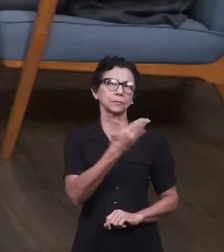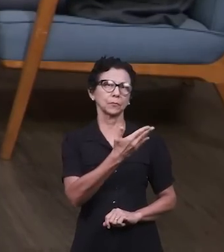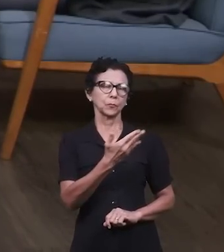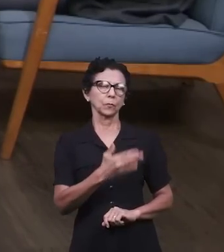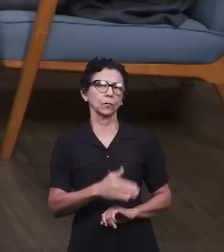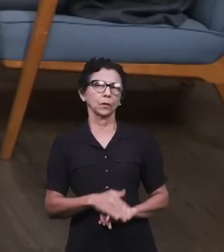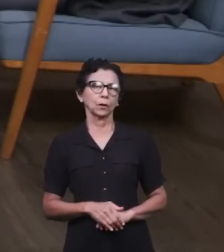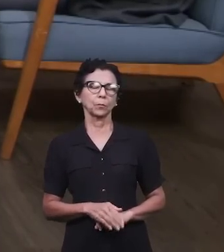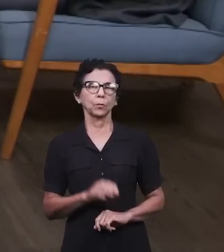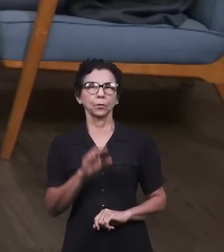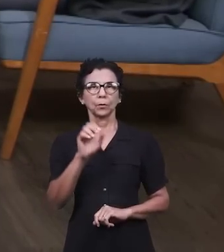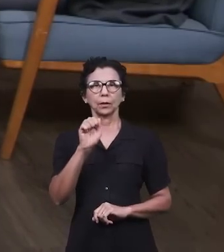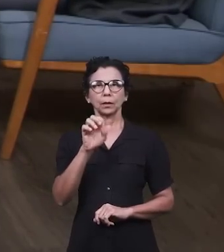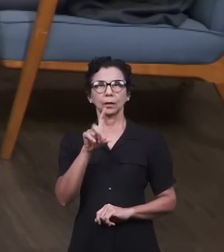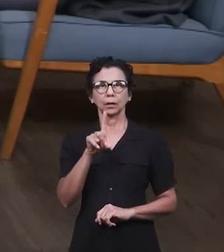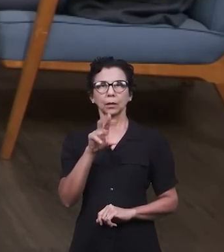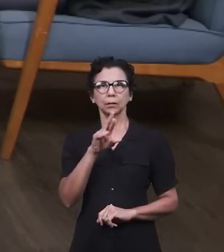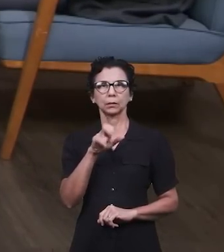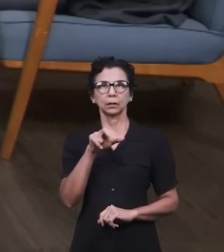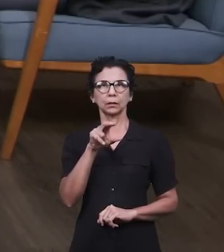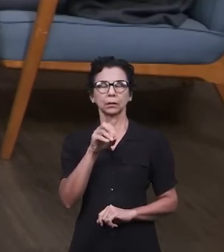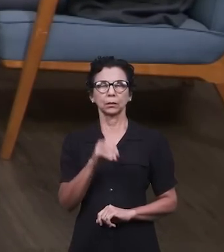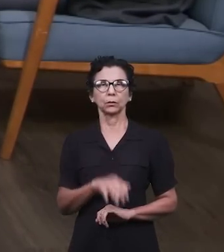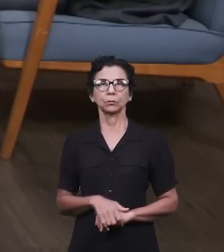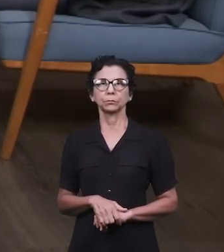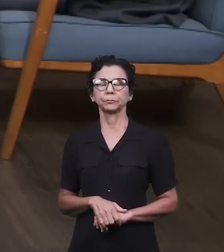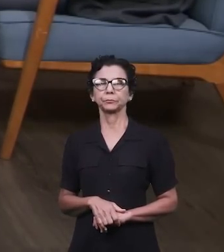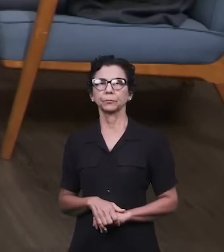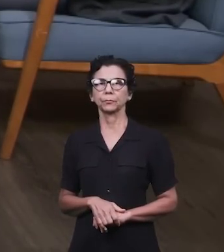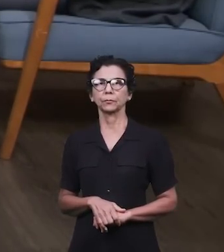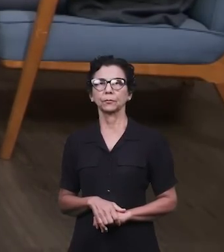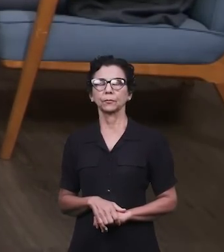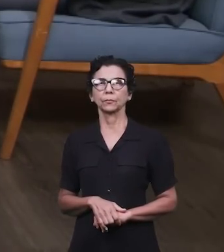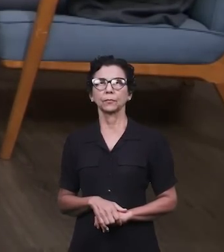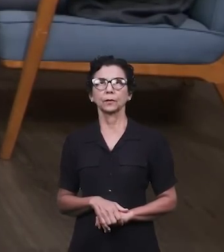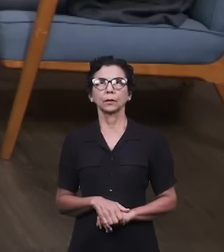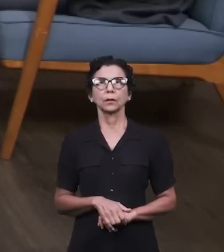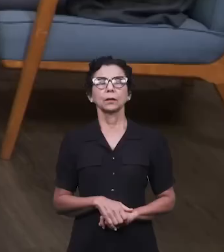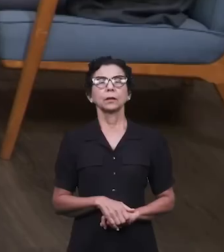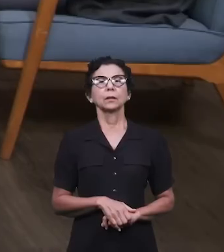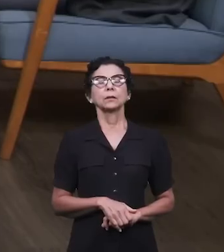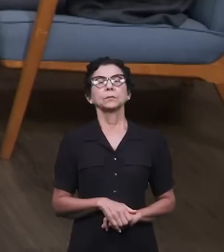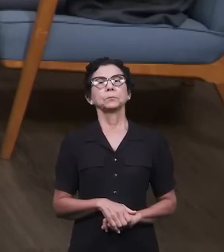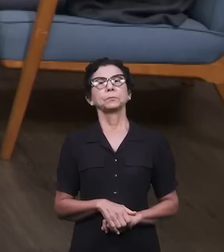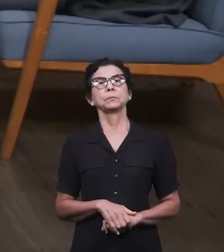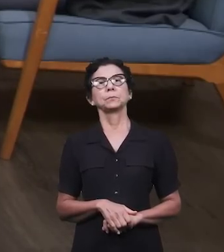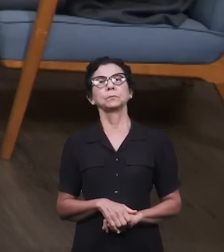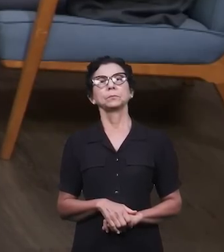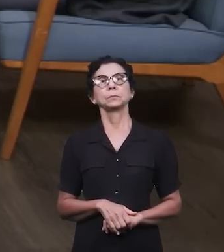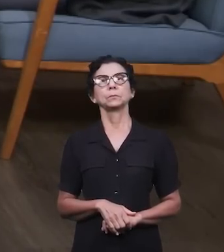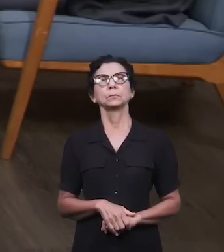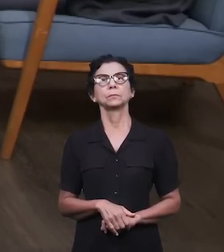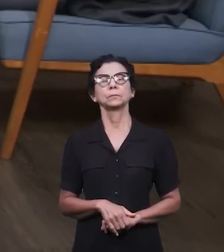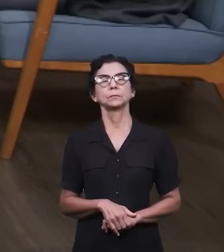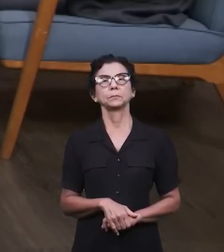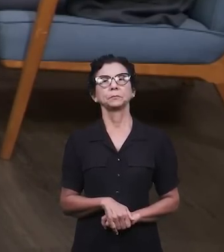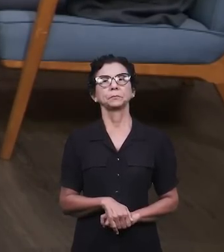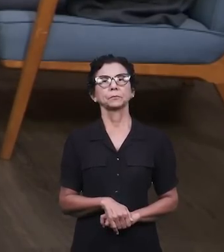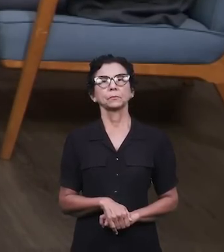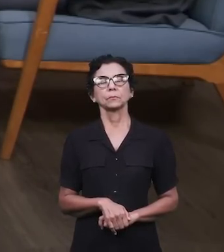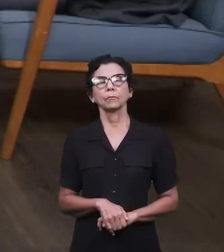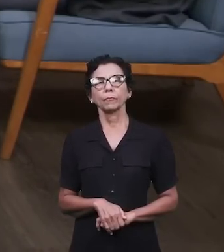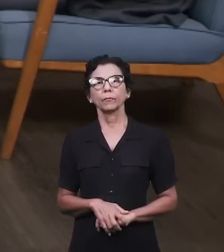Adriano, né, e pedir depois para o Sérgio comentar, porque nós estamos chegando já, caminhando para o final, e depois você traz aquela palavra final. Adriano, Igreja